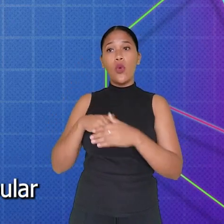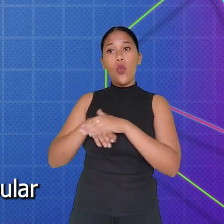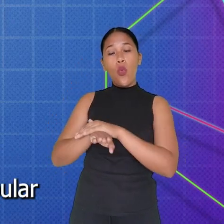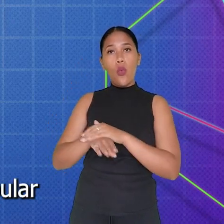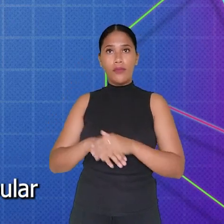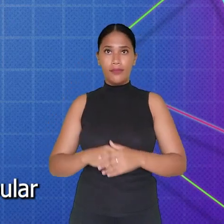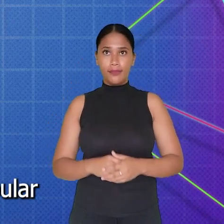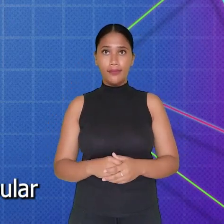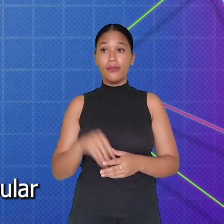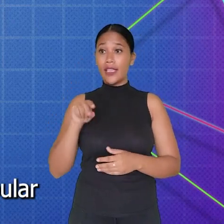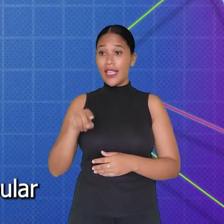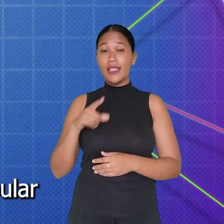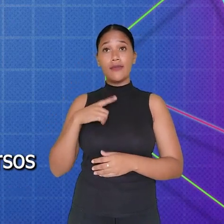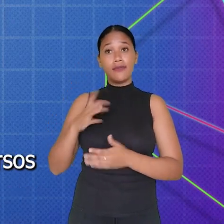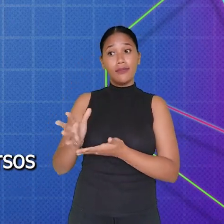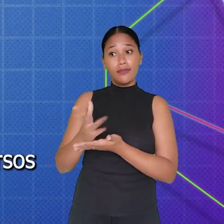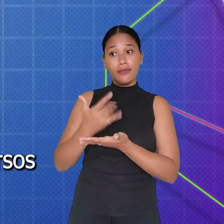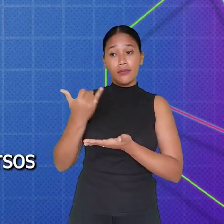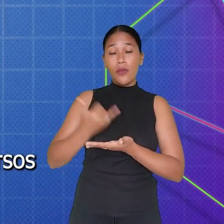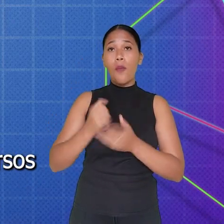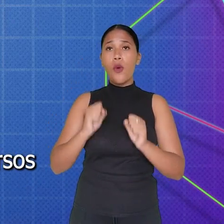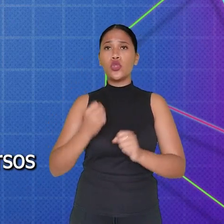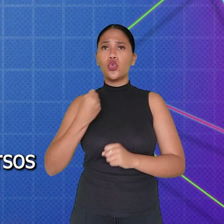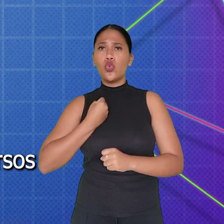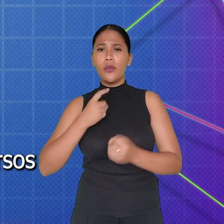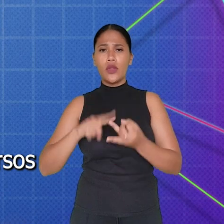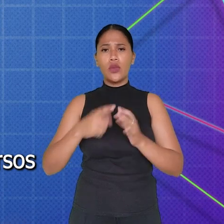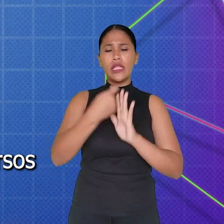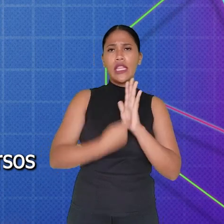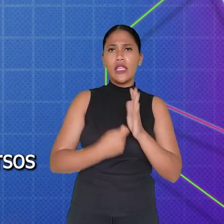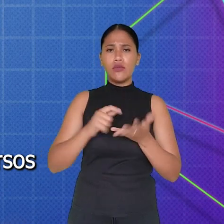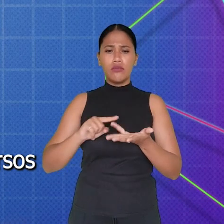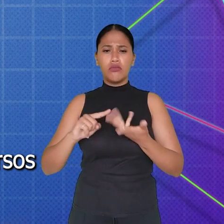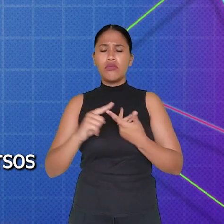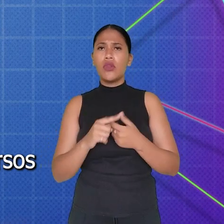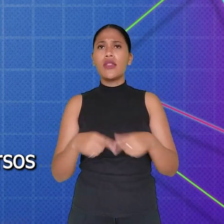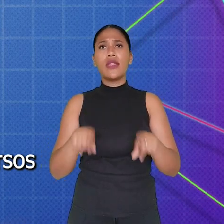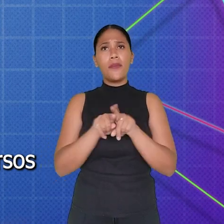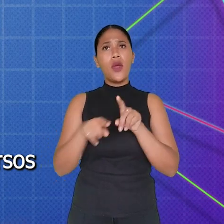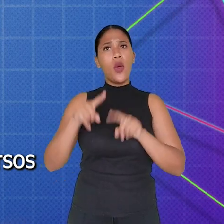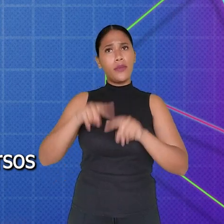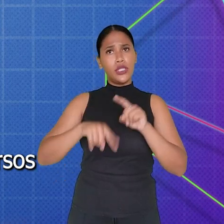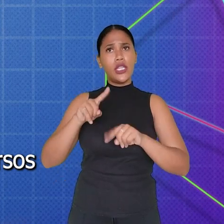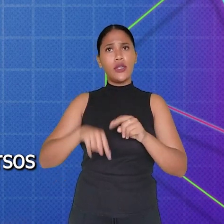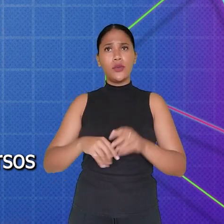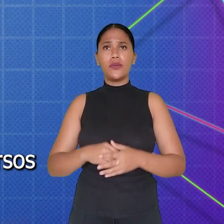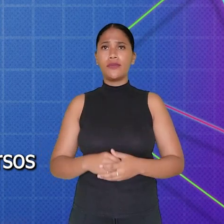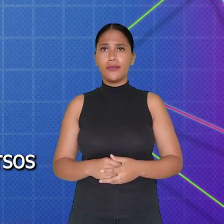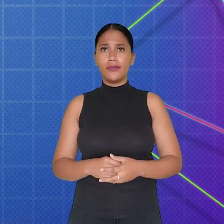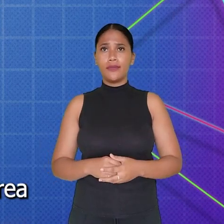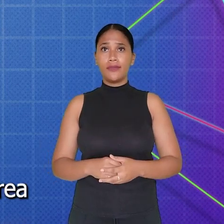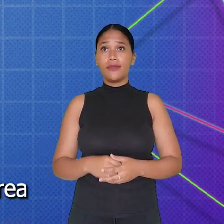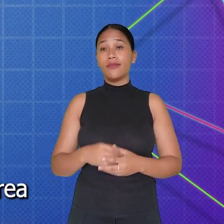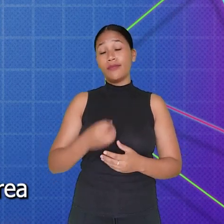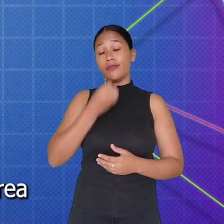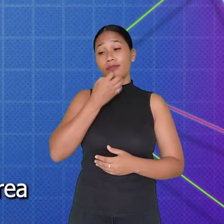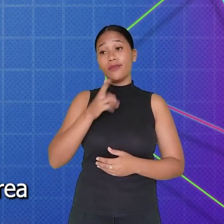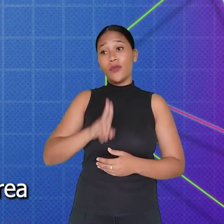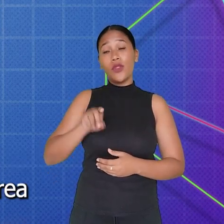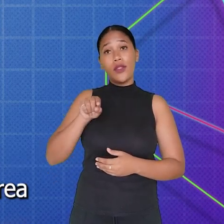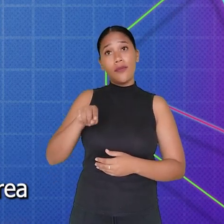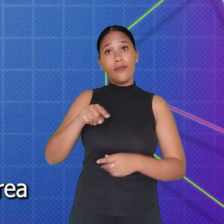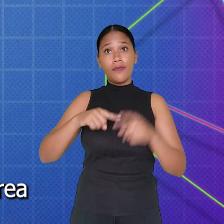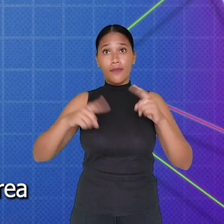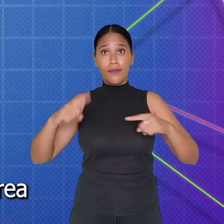elas permitem que possamos manipular e acessar os dados armazenados em diversos momentos ao longo do nosso código. Especificamente em